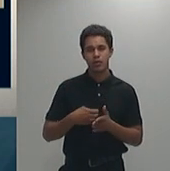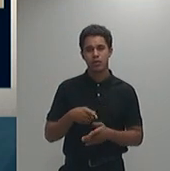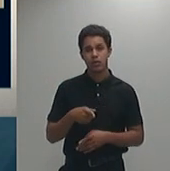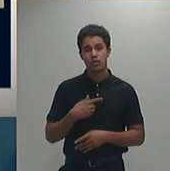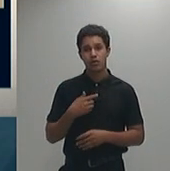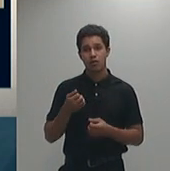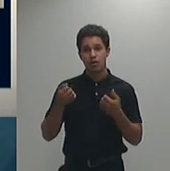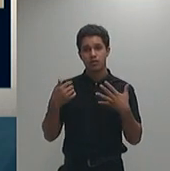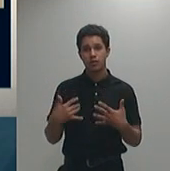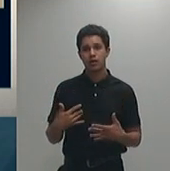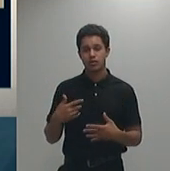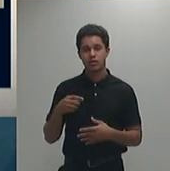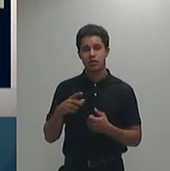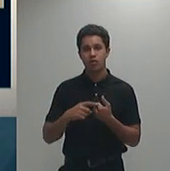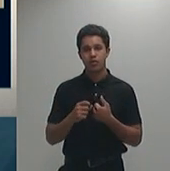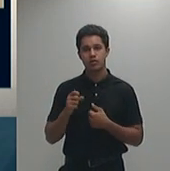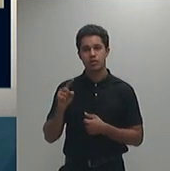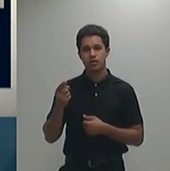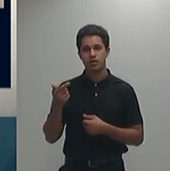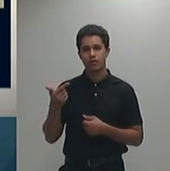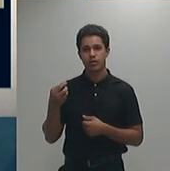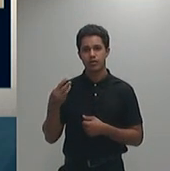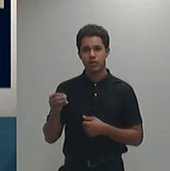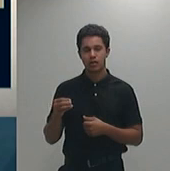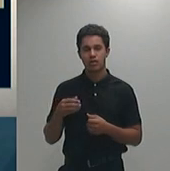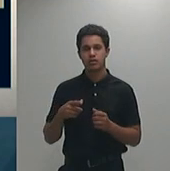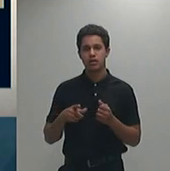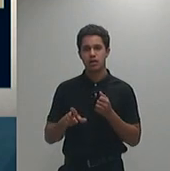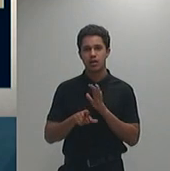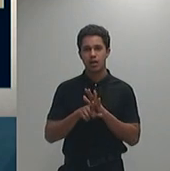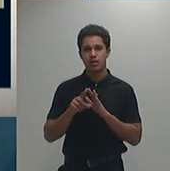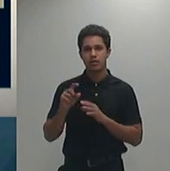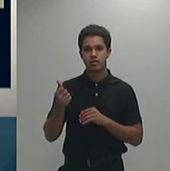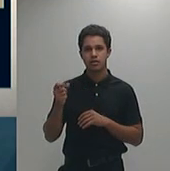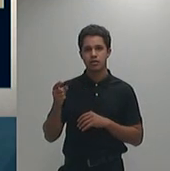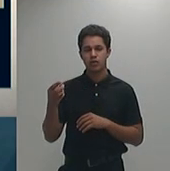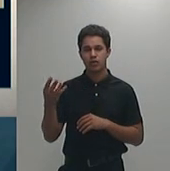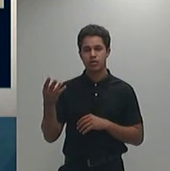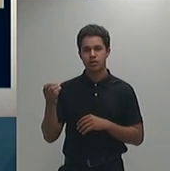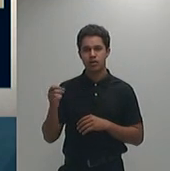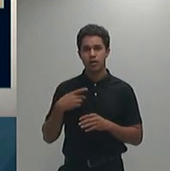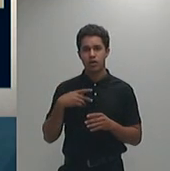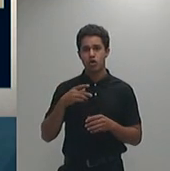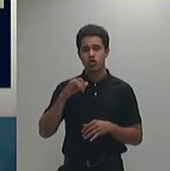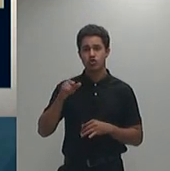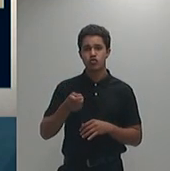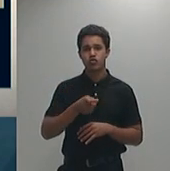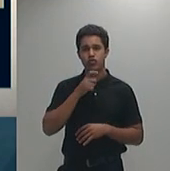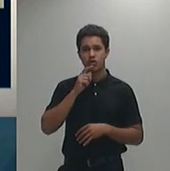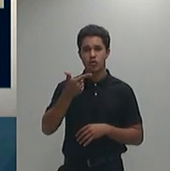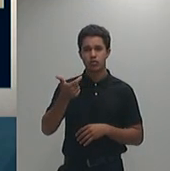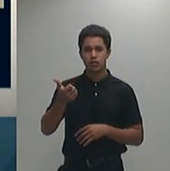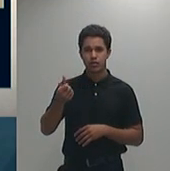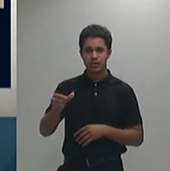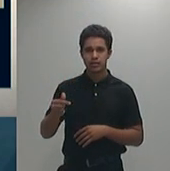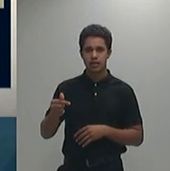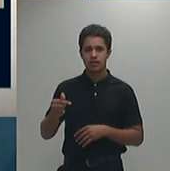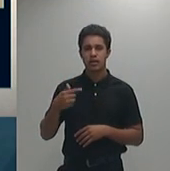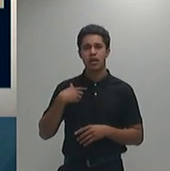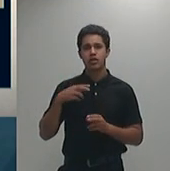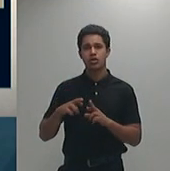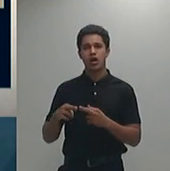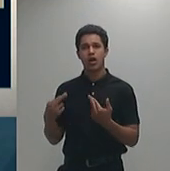123 parágrafo único da Lei 6404 requereu em Julho de 2017 a convocação de assembleia geral extraordinária